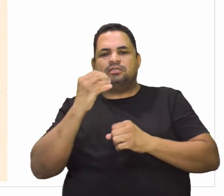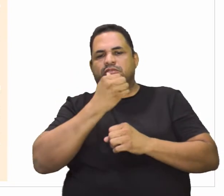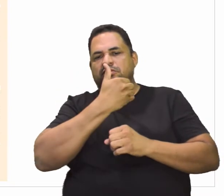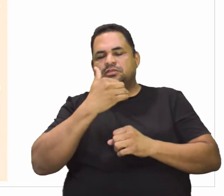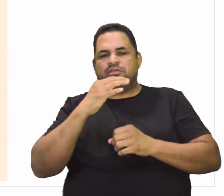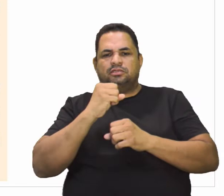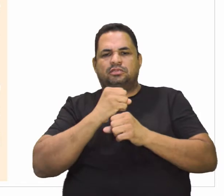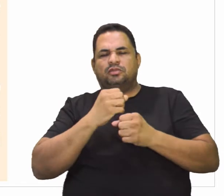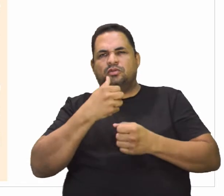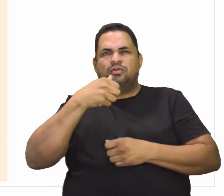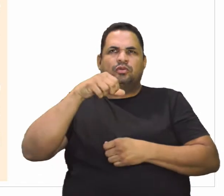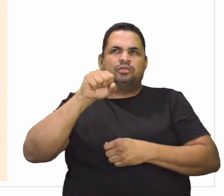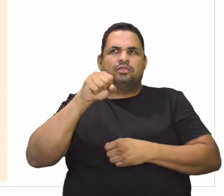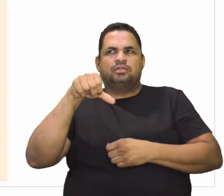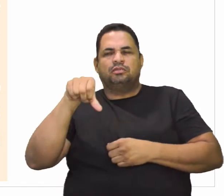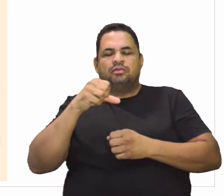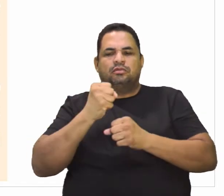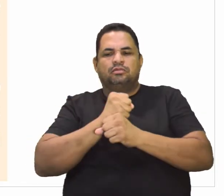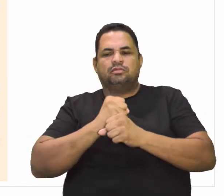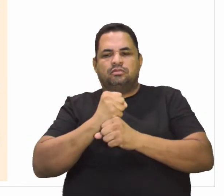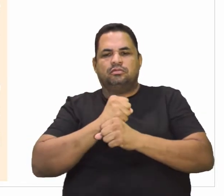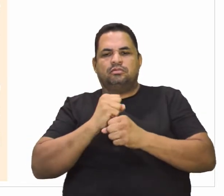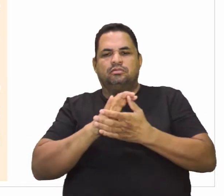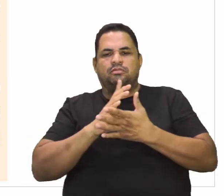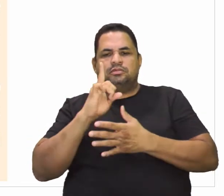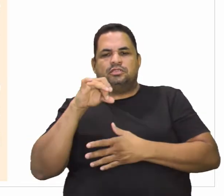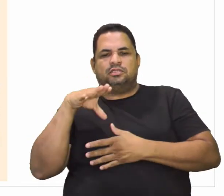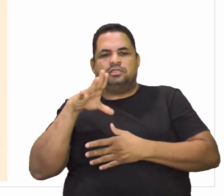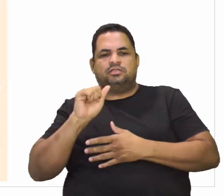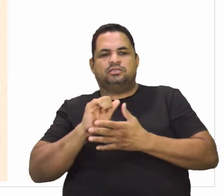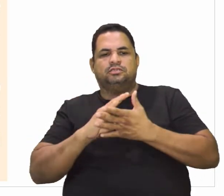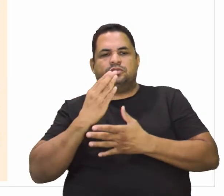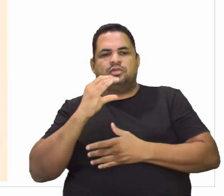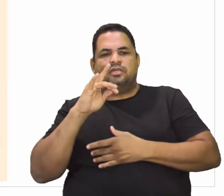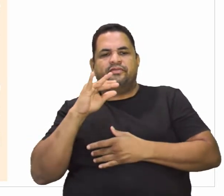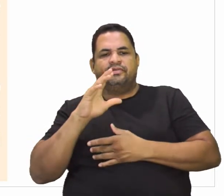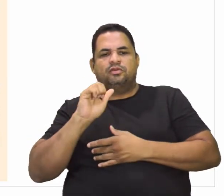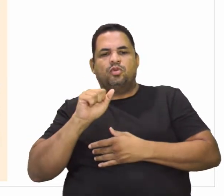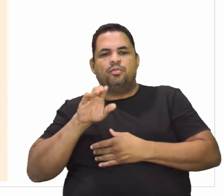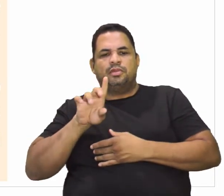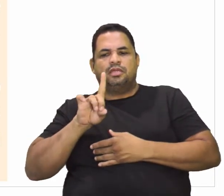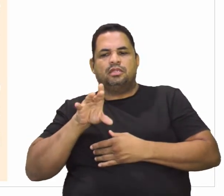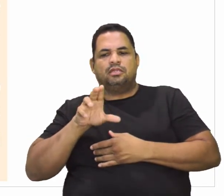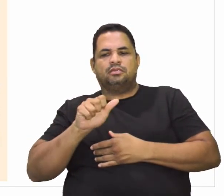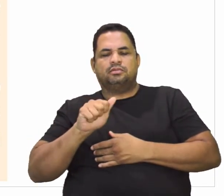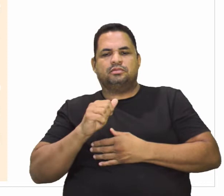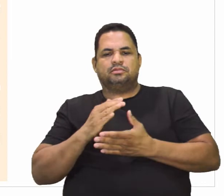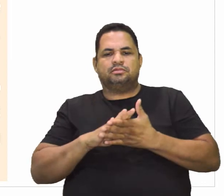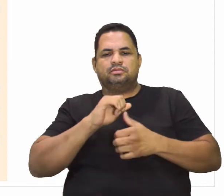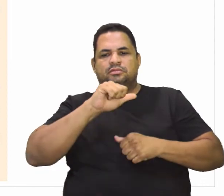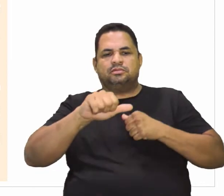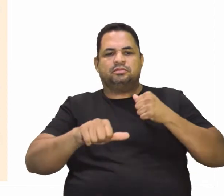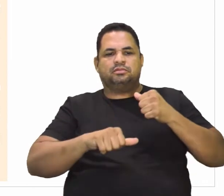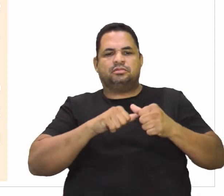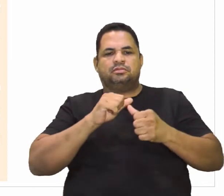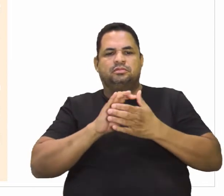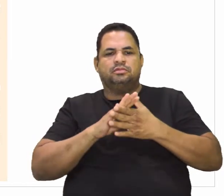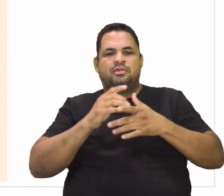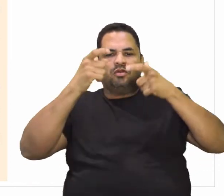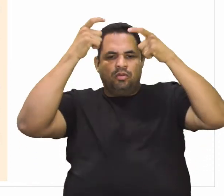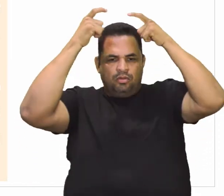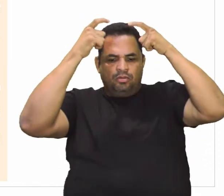anos, aí 89 anos. Era a dinastia dos califados omíadas. O califado tornou-se uma